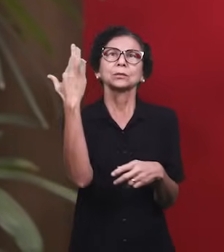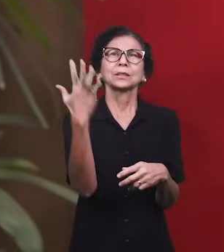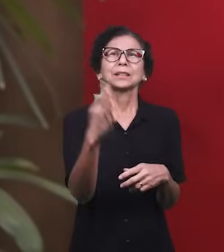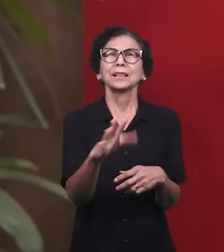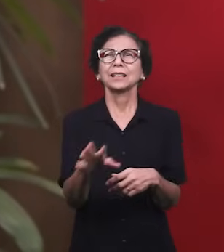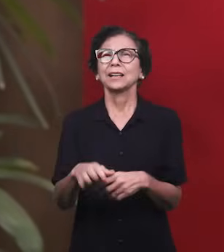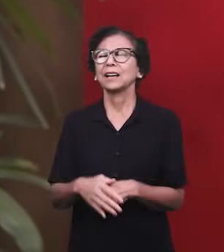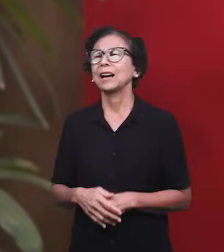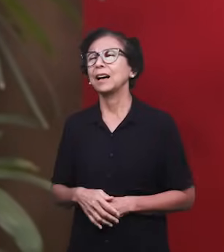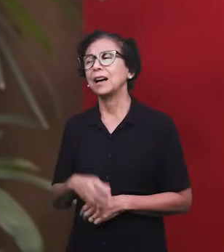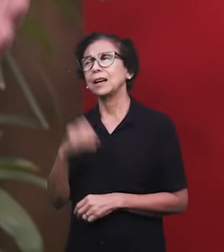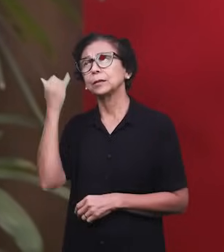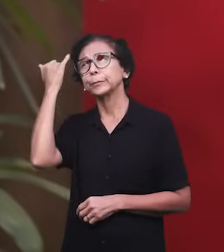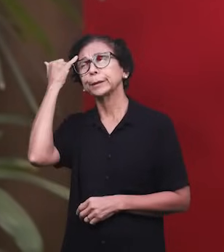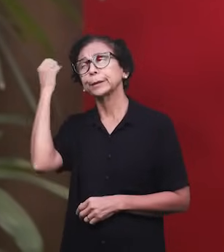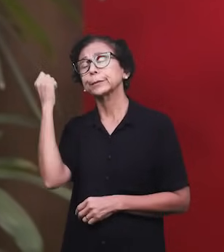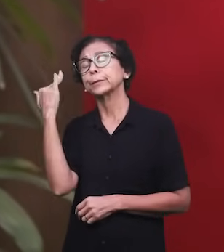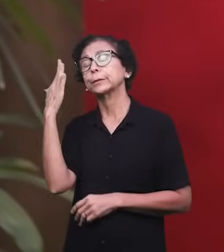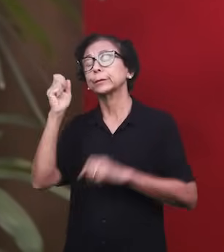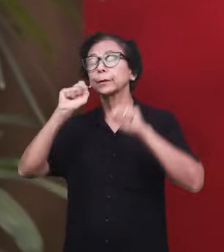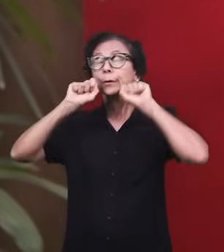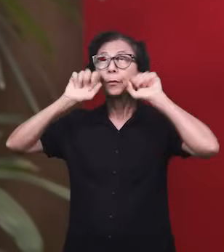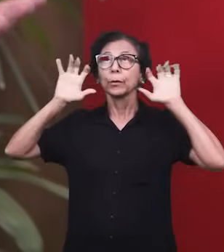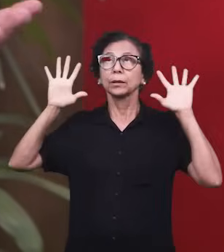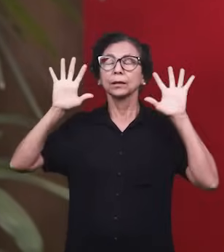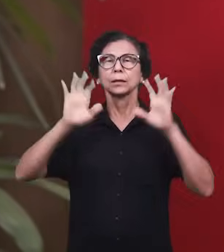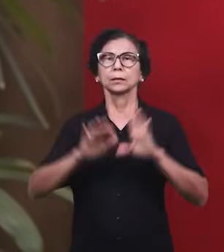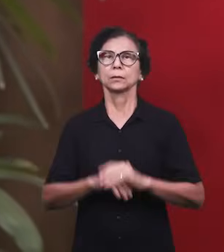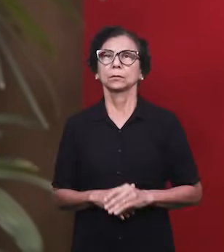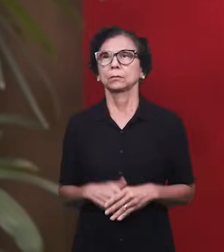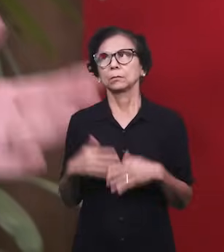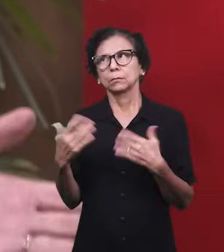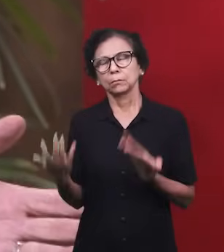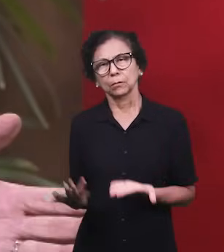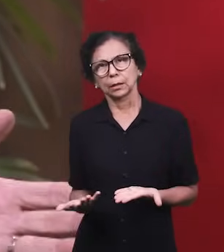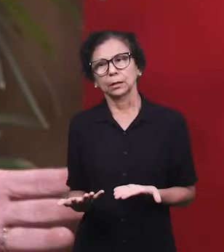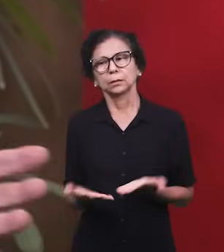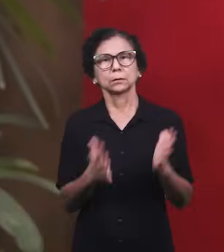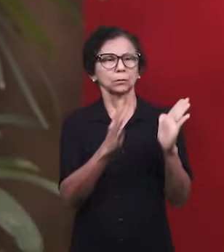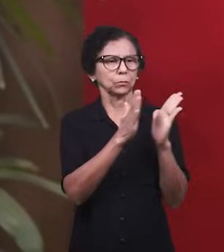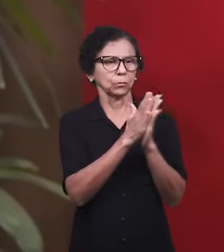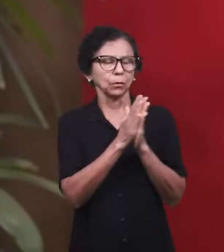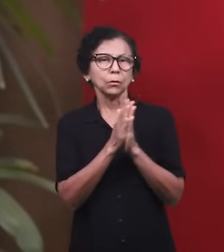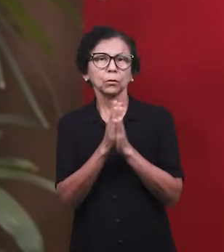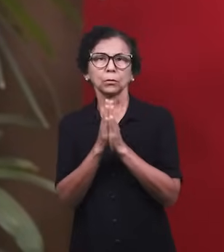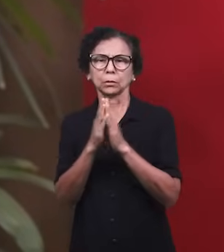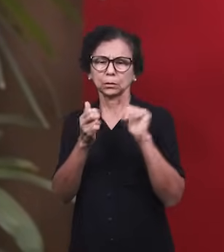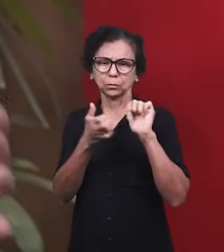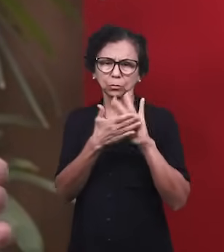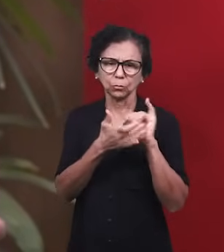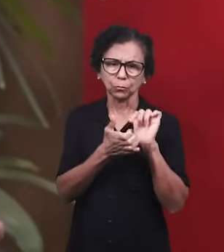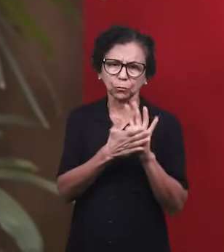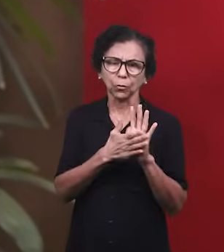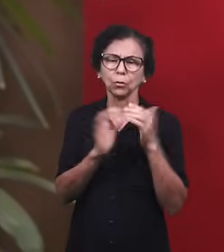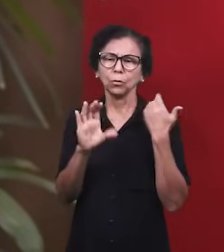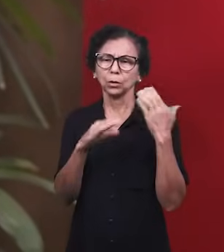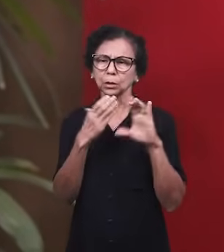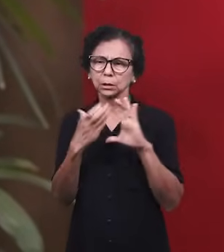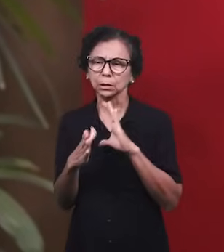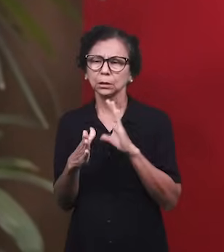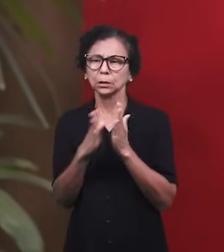madrugada. Mas eu tenho preguiça de acordar de madrugada, eu não tenho dificuldade de acordar de madrugada. Então, usa a oração, usa o louvor, usa a palavra,